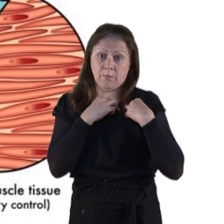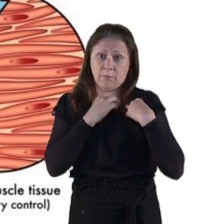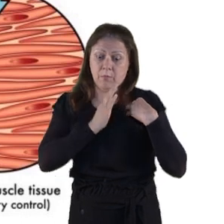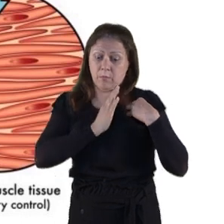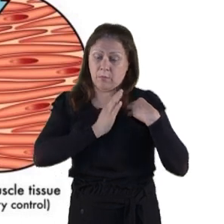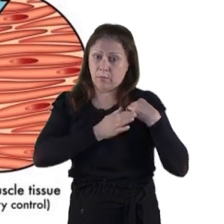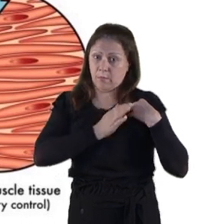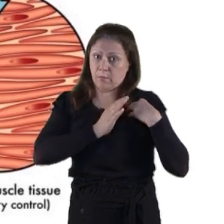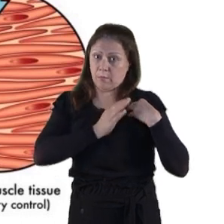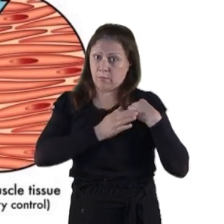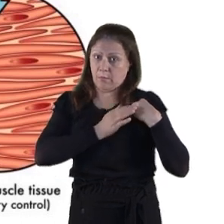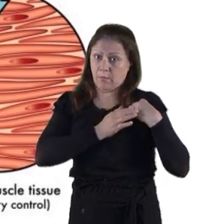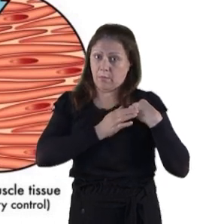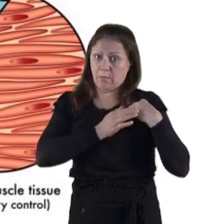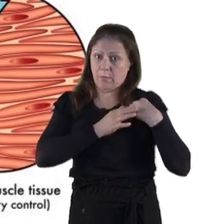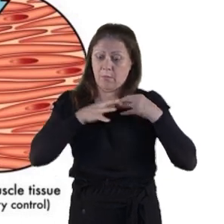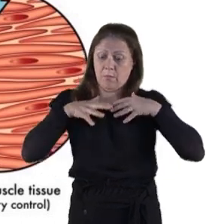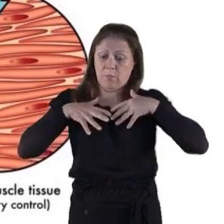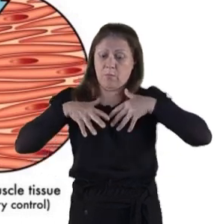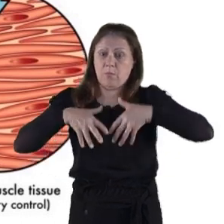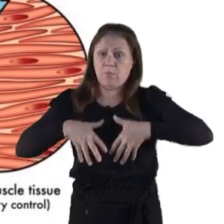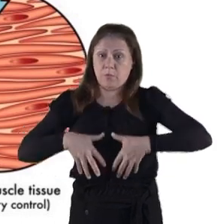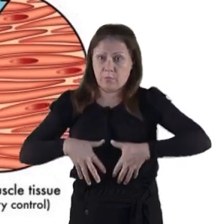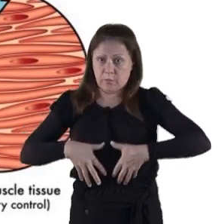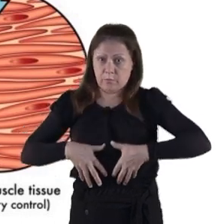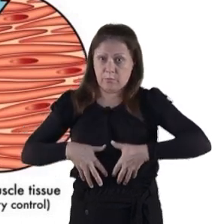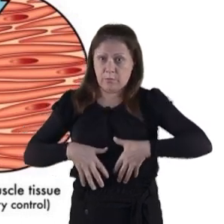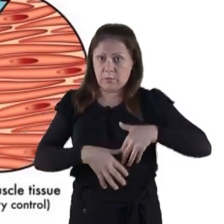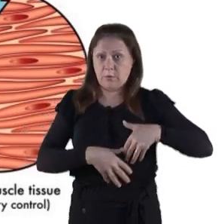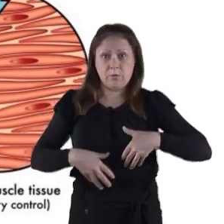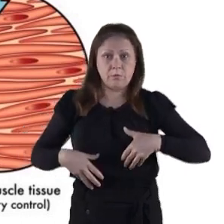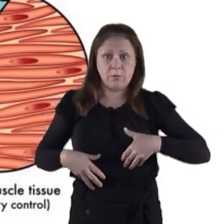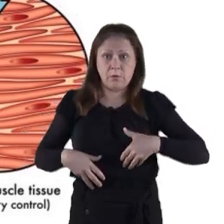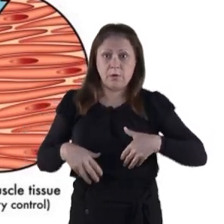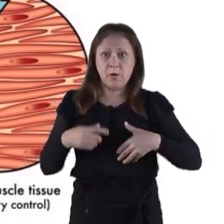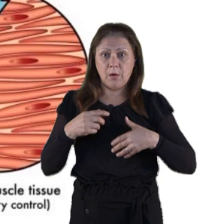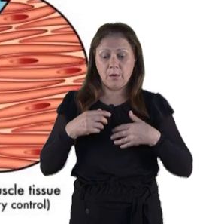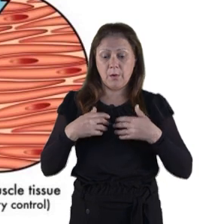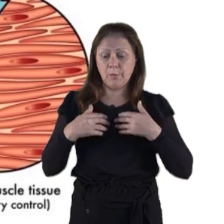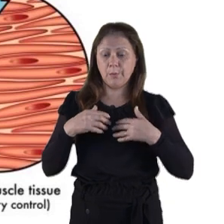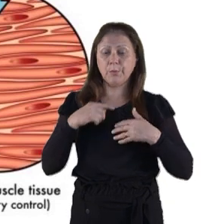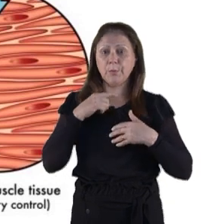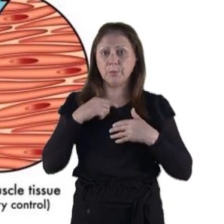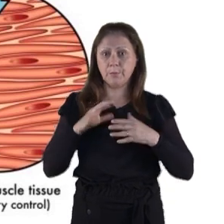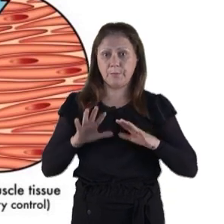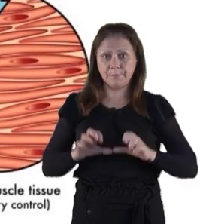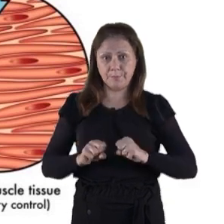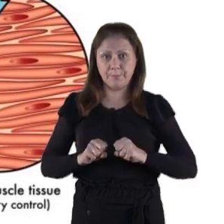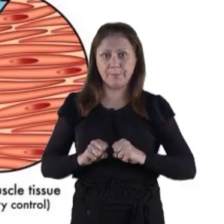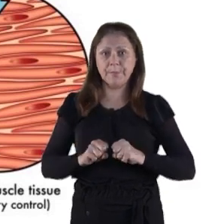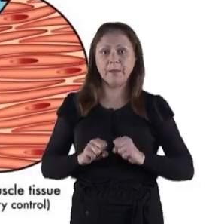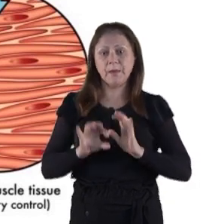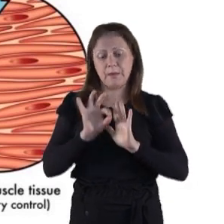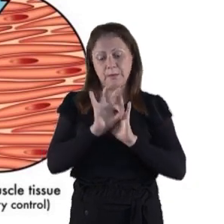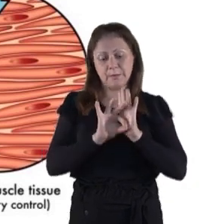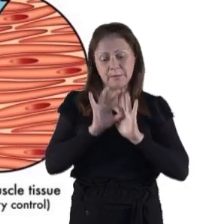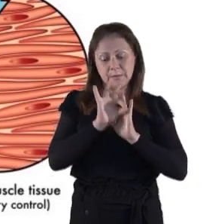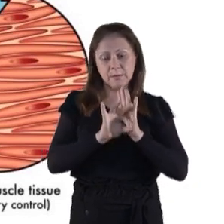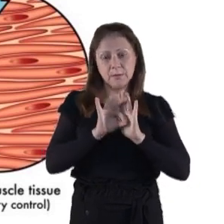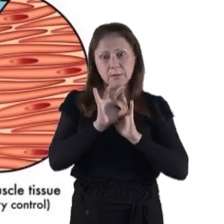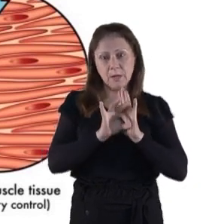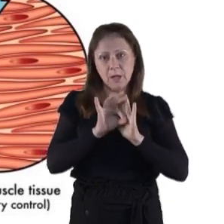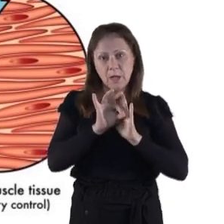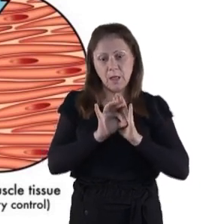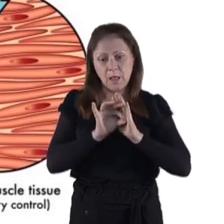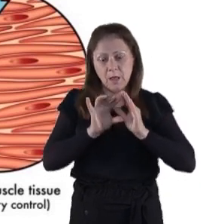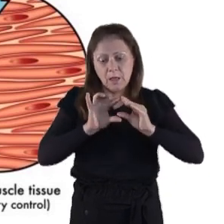eles sozinho. Na verdade, a gente mexe com eles sem saber que está mexendo com eles. E esse músculo que é formado por células que têm fibras,